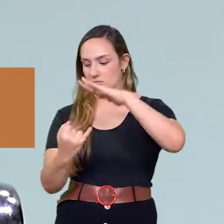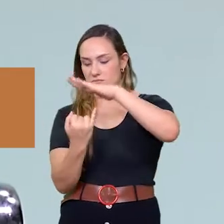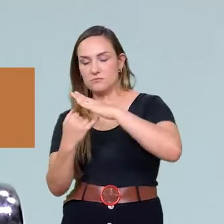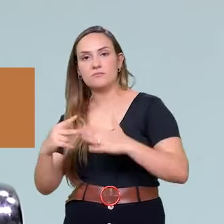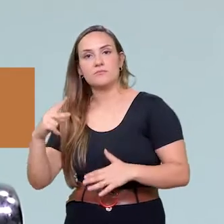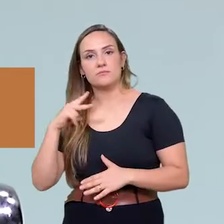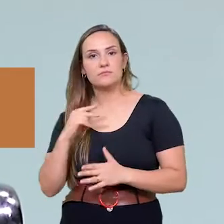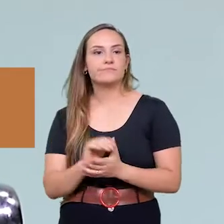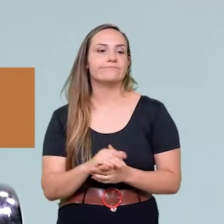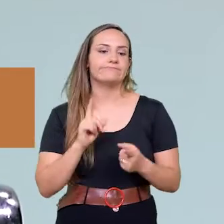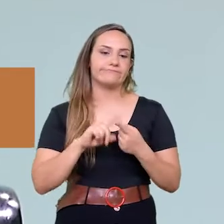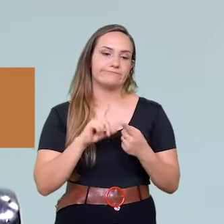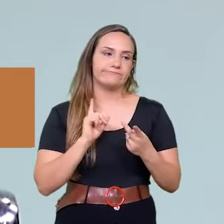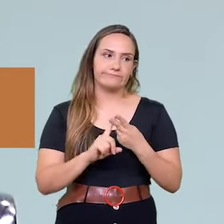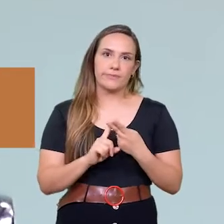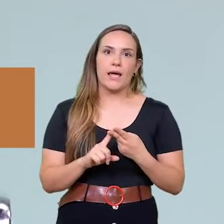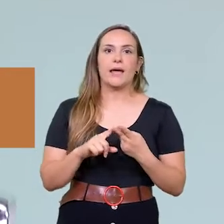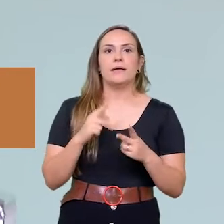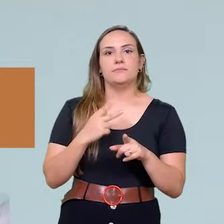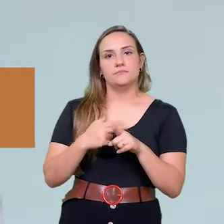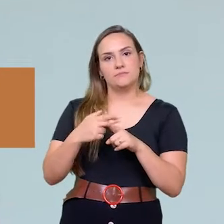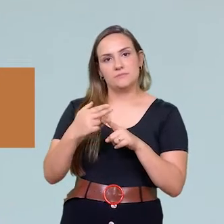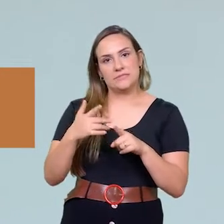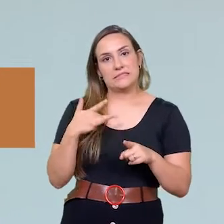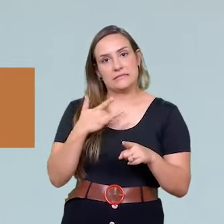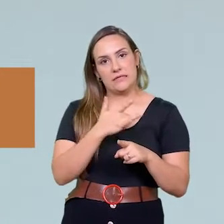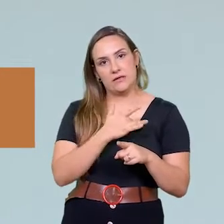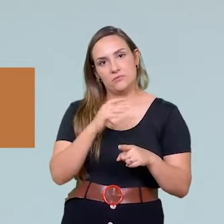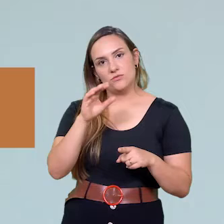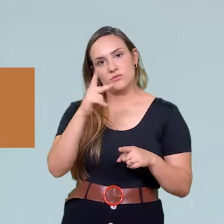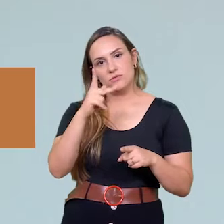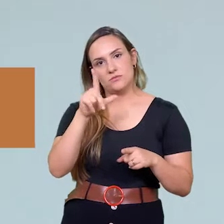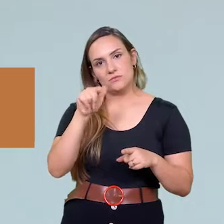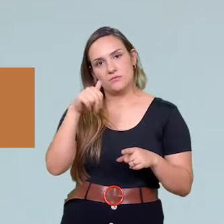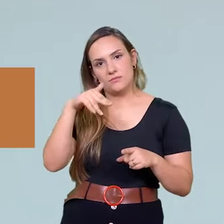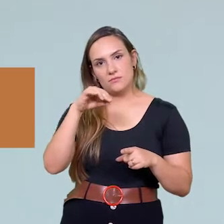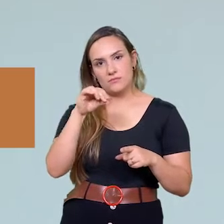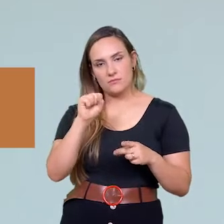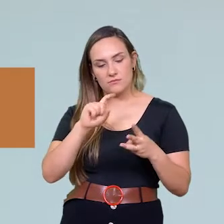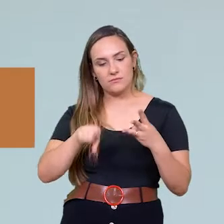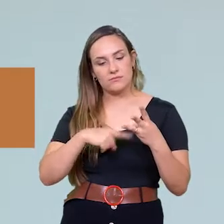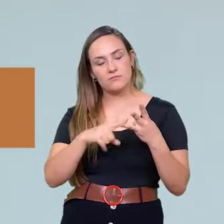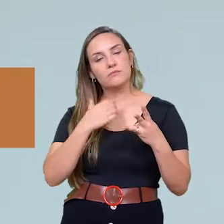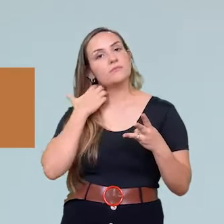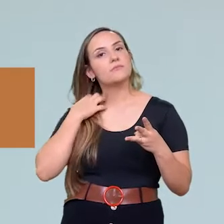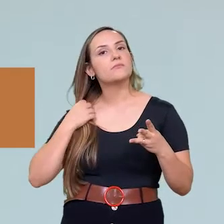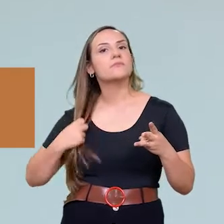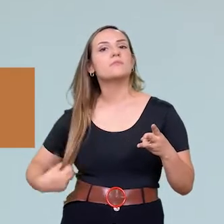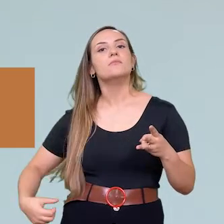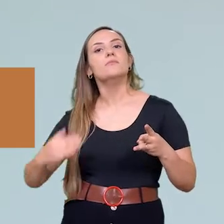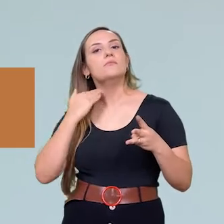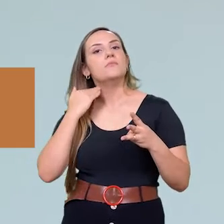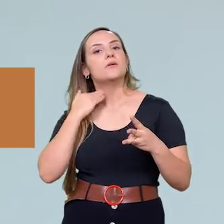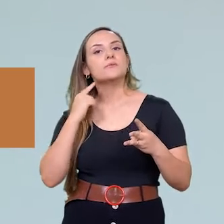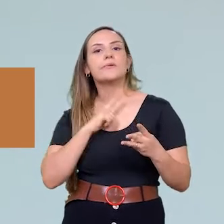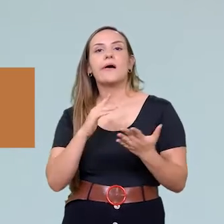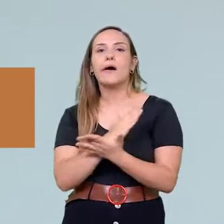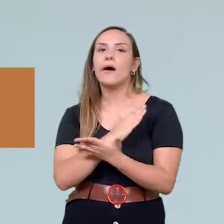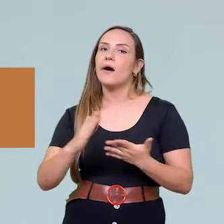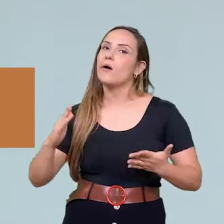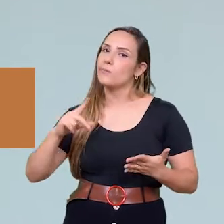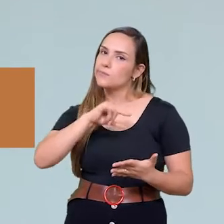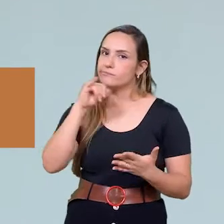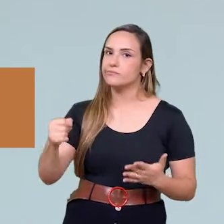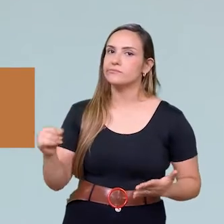universidades particulares, planos de saúde, bancos que às vezes adotam algumas práticas e